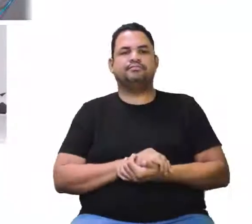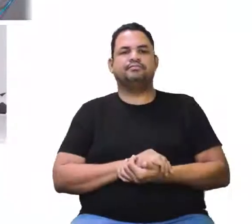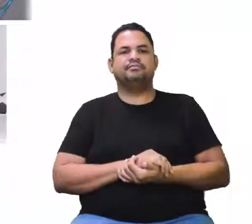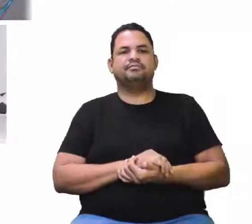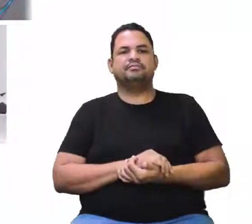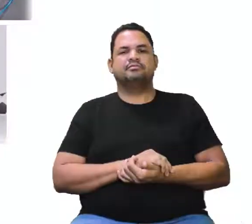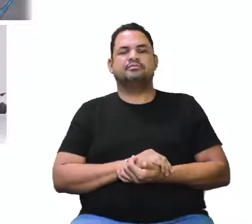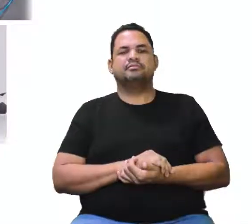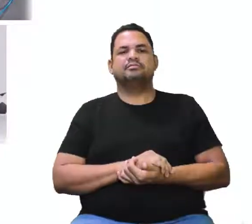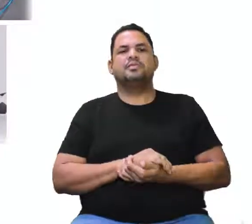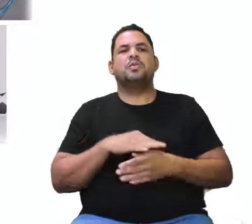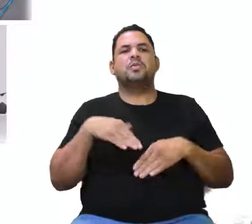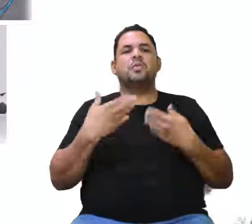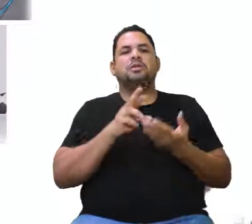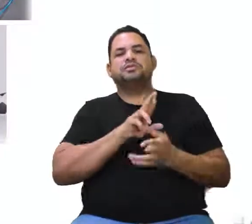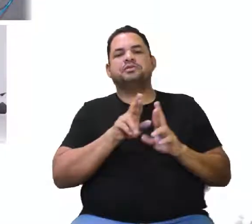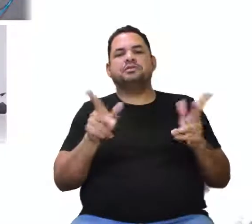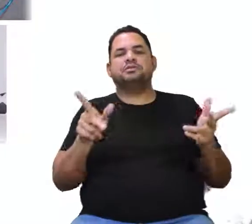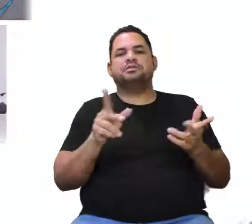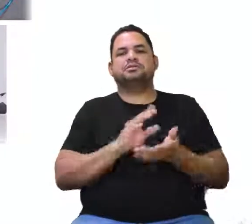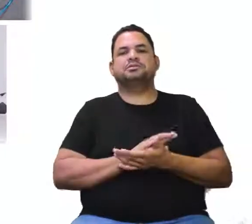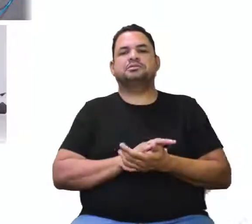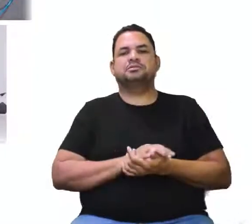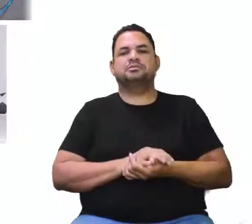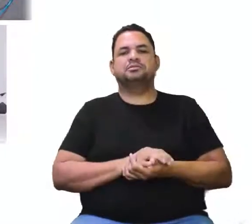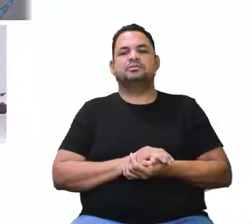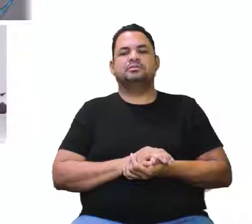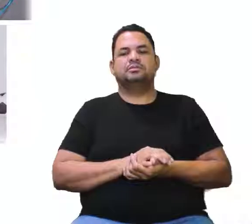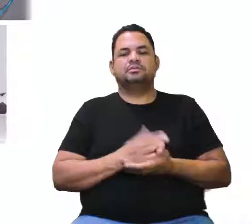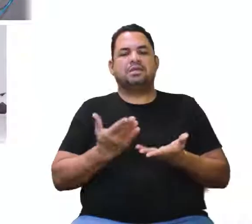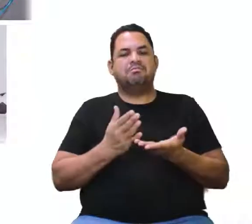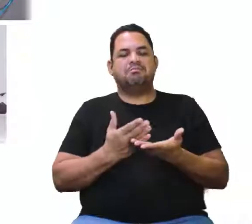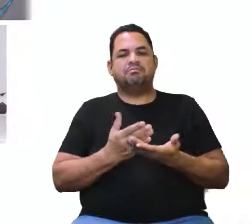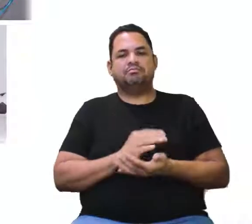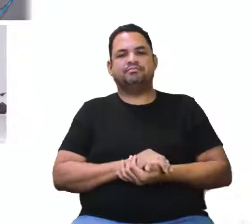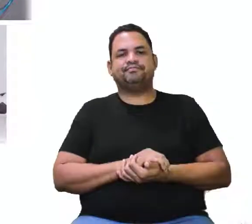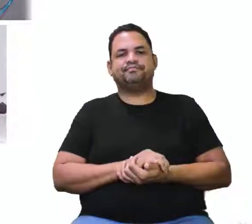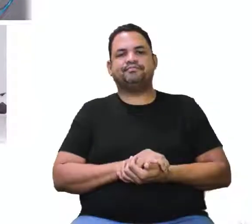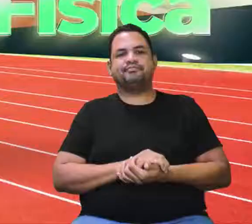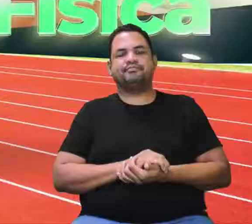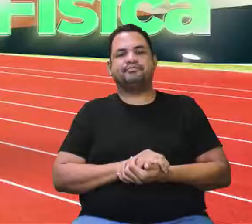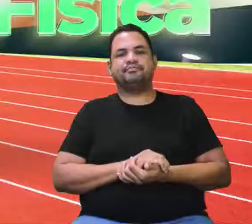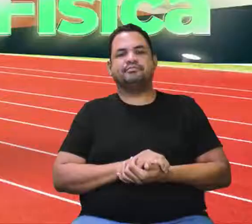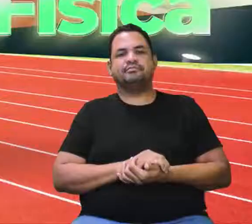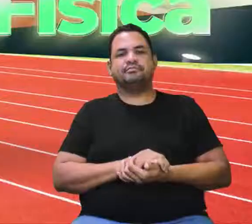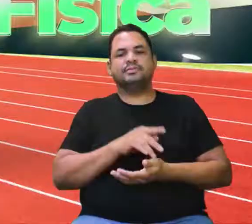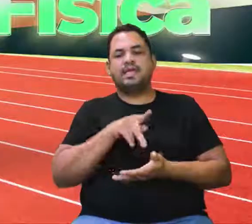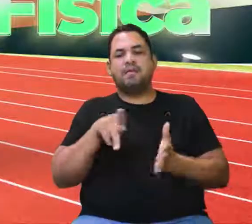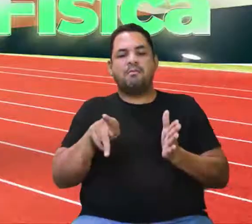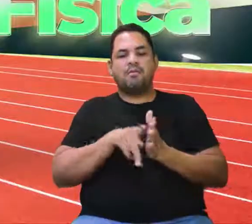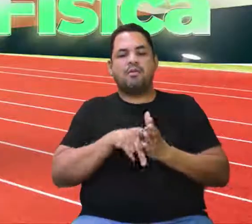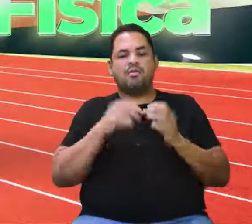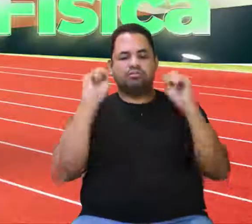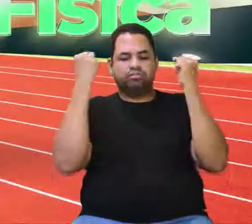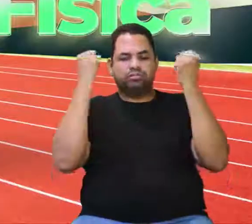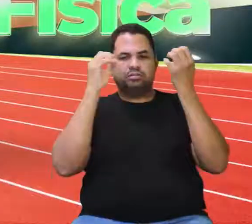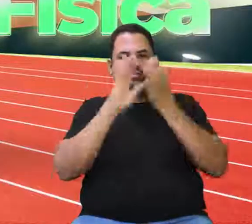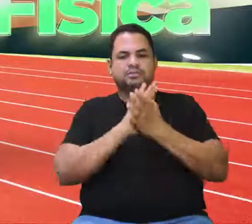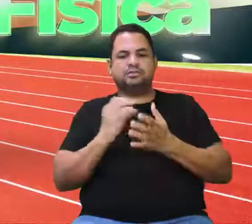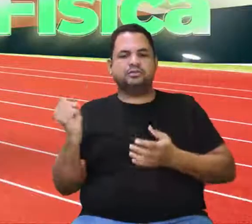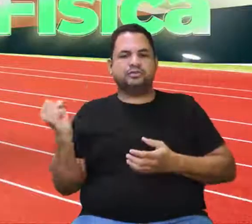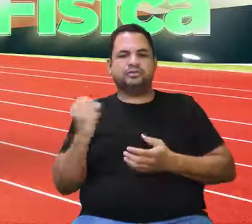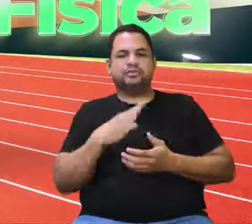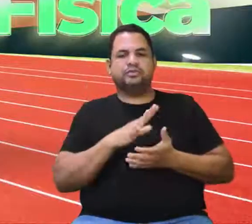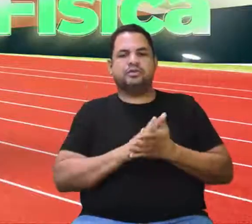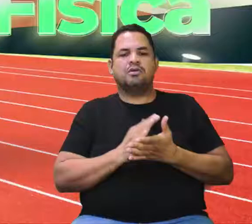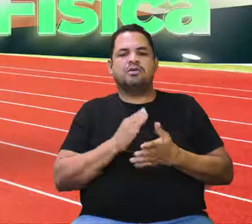Aí eles devem estar se perguntando qual a diferença de um para outro. Acho que mais a questão do convívio social, né, prof? E também o próprio exercício, né? Jovem, ele gosta